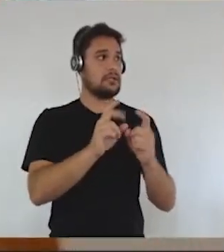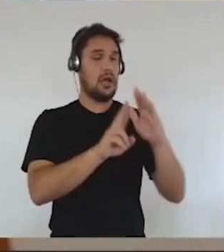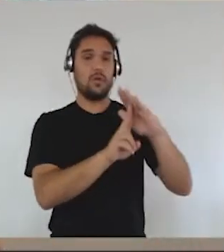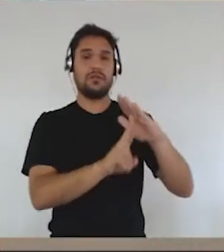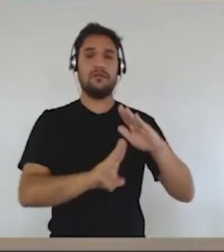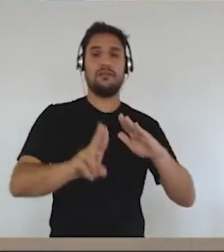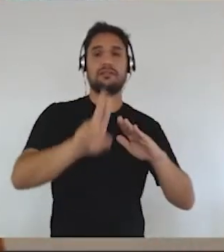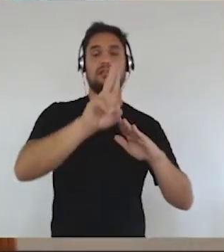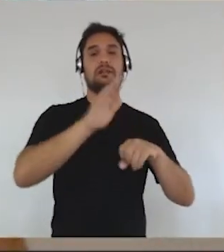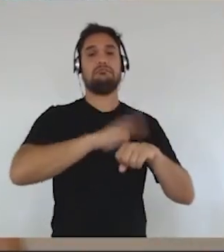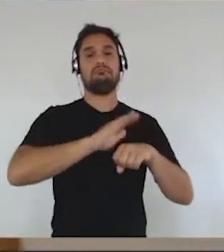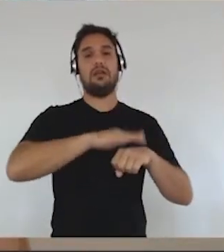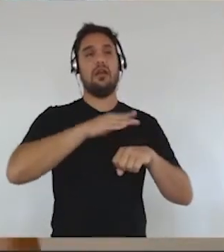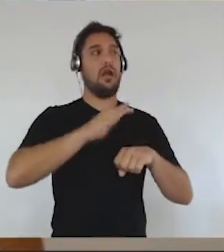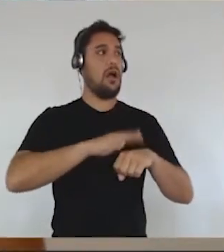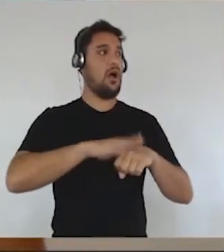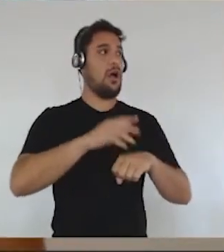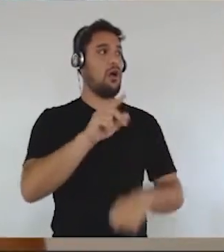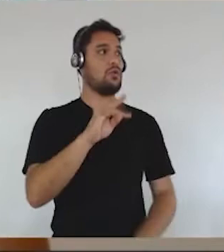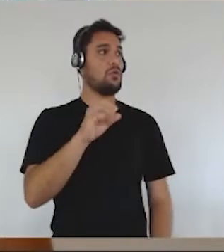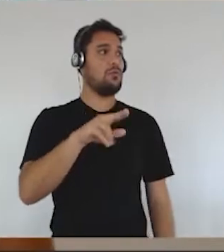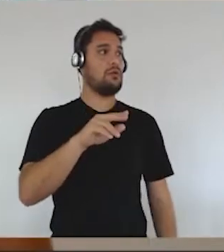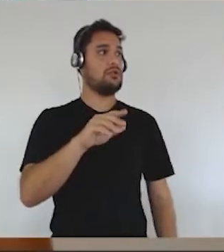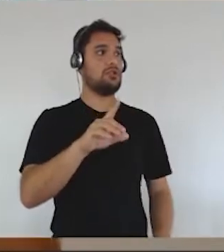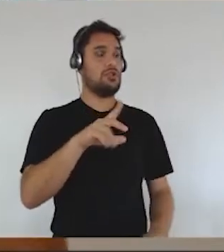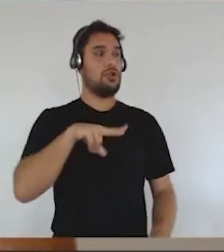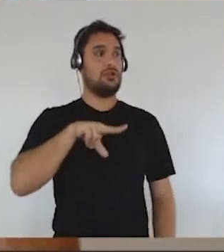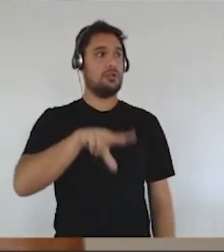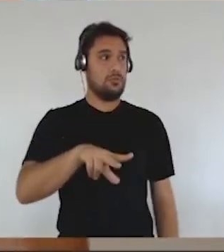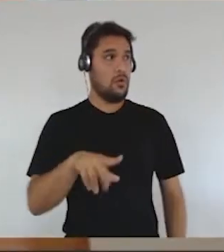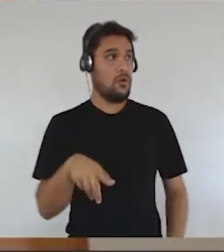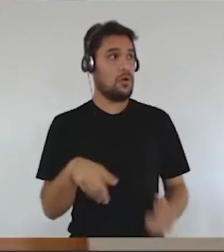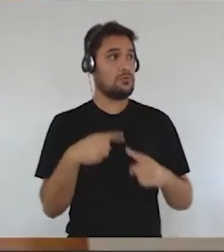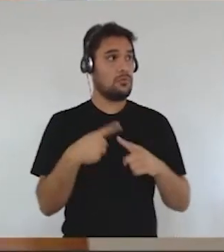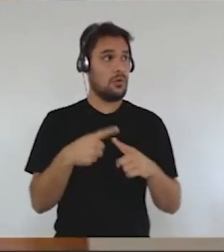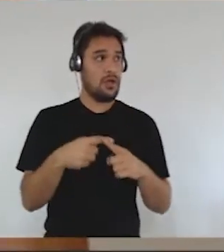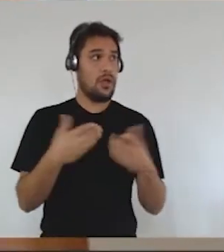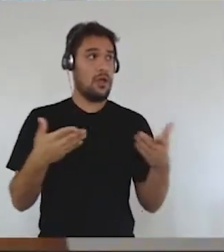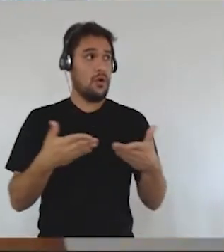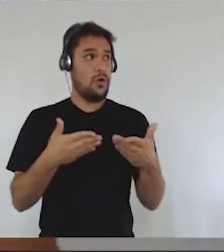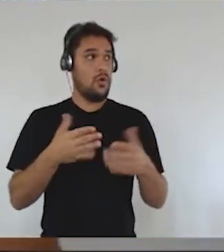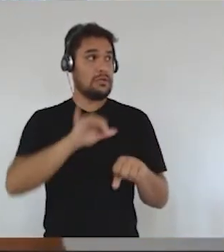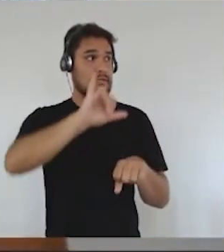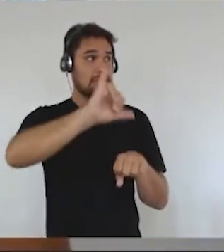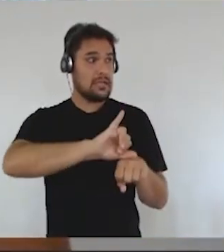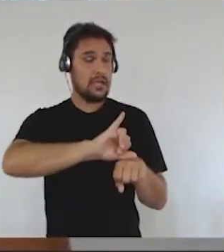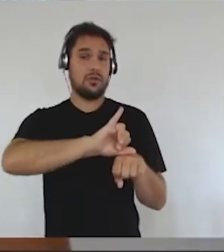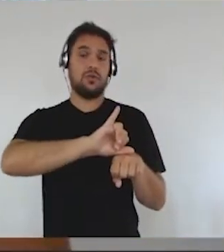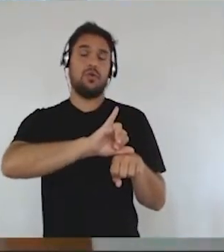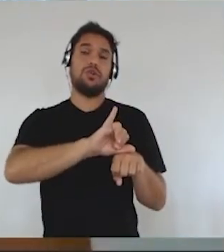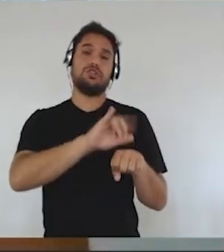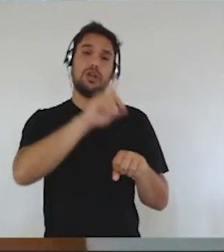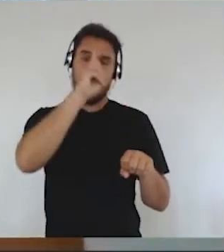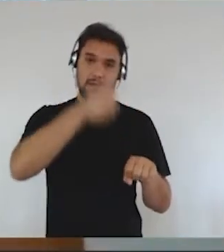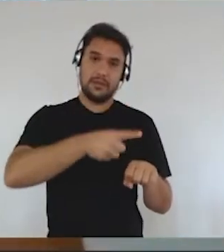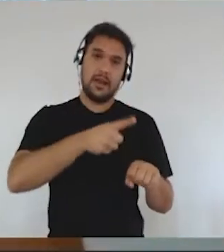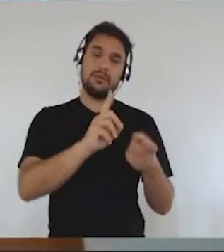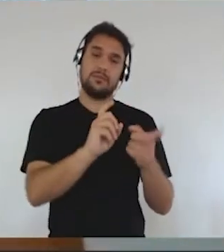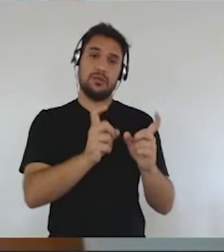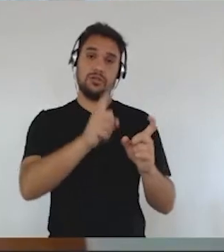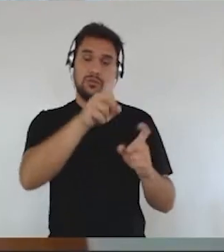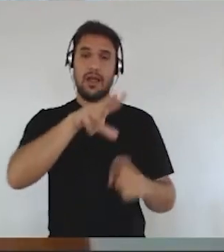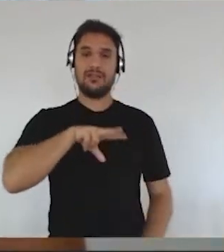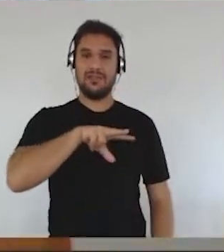de Lisboa. E por que eu trouxe esses dois? Porque o Centro de Arbitragem Administrativo